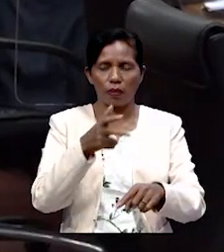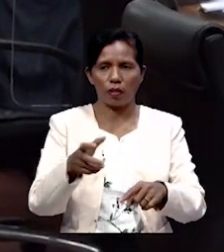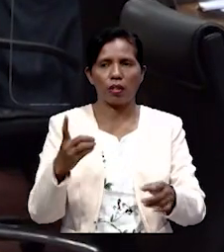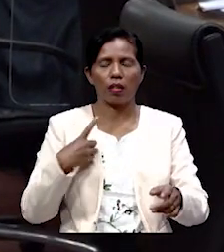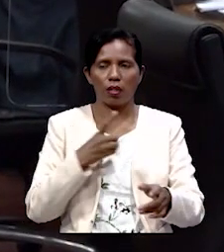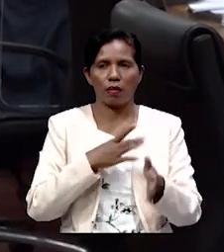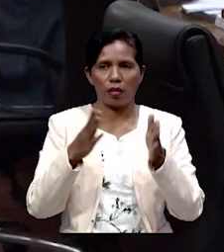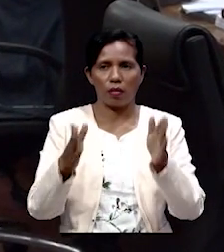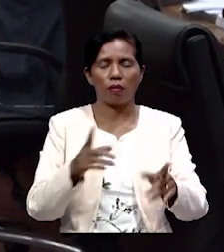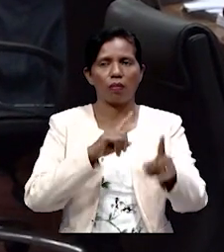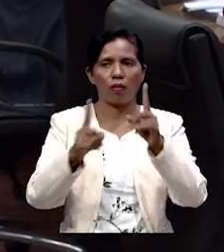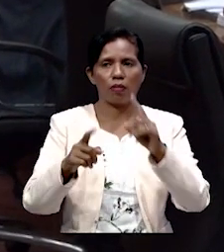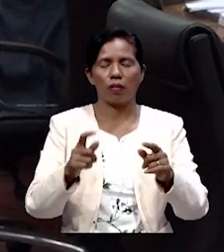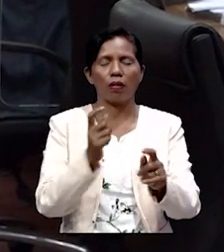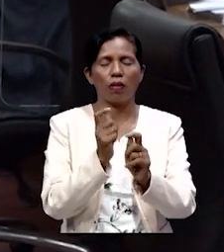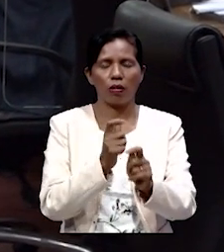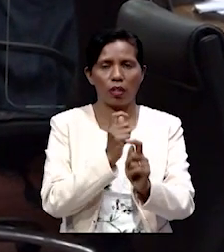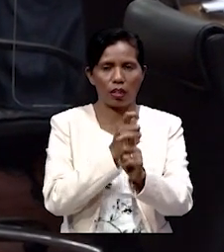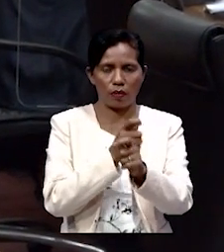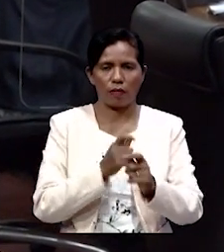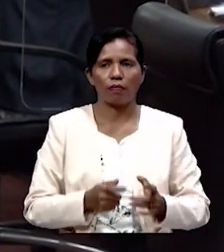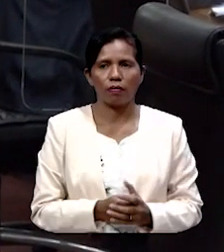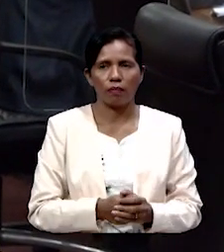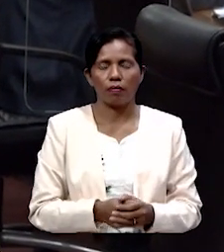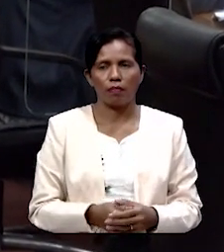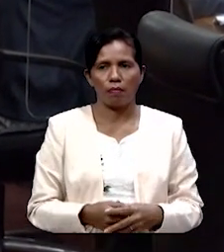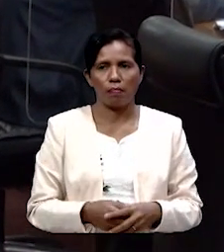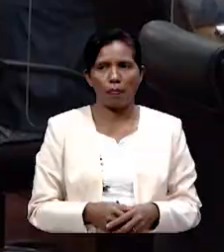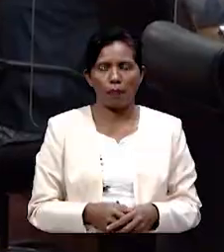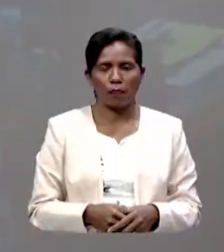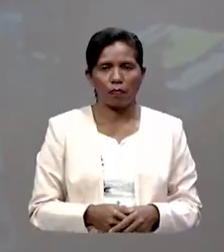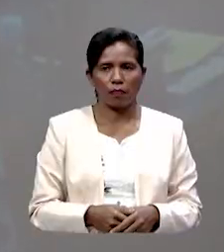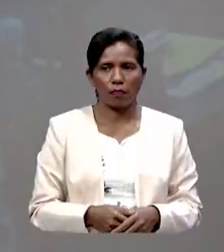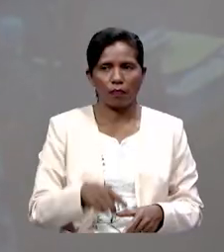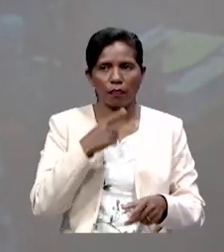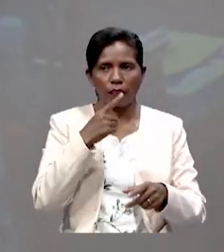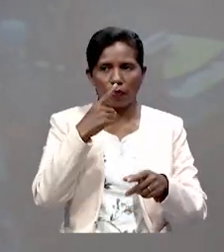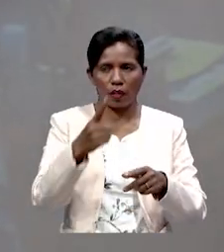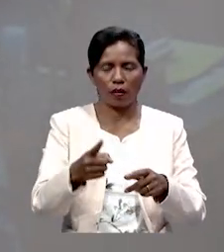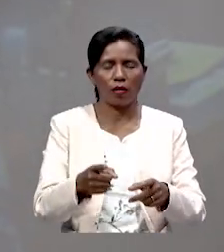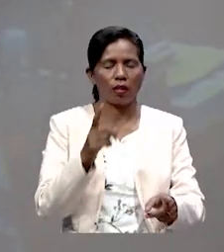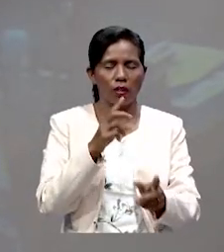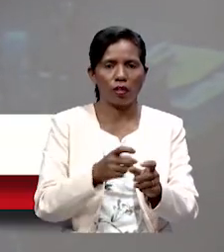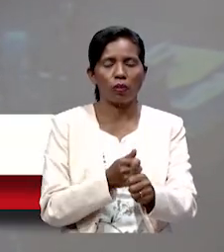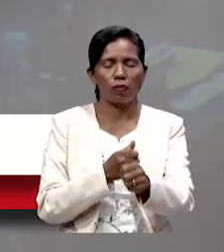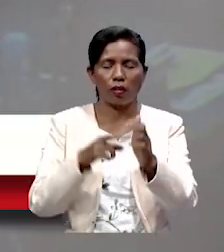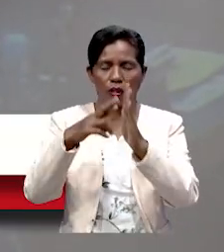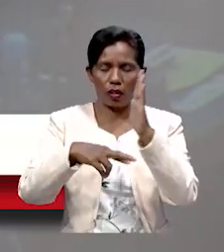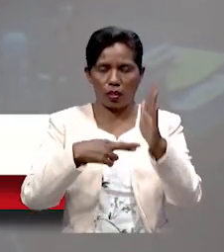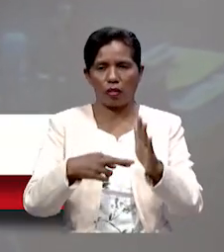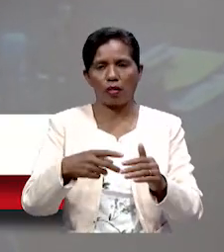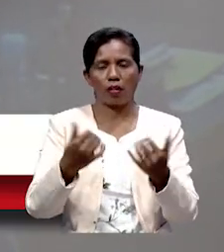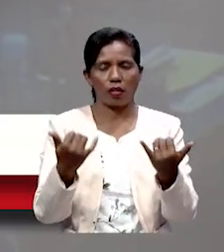Halou fale intervenção ao Lianteto. Intervenções sérias em português, eu sugeria que fôssemos consistentes, porque